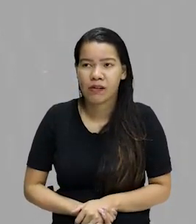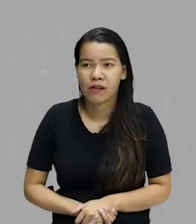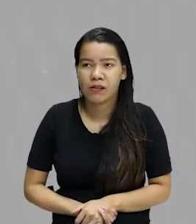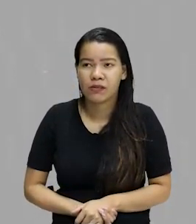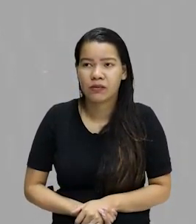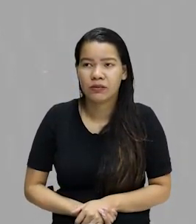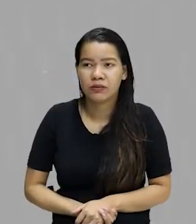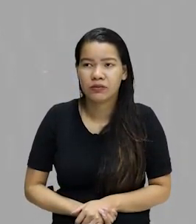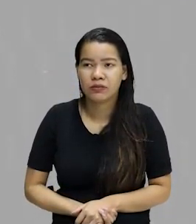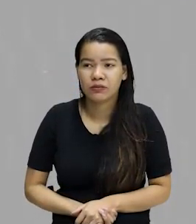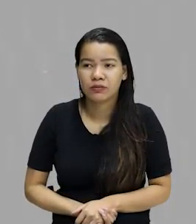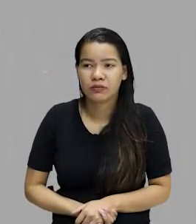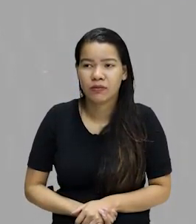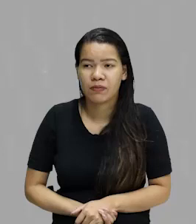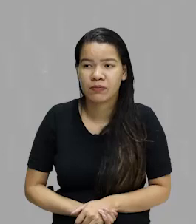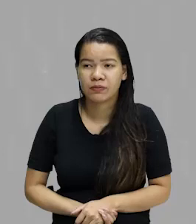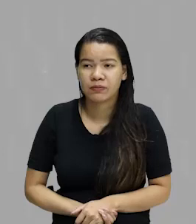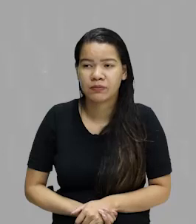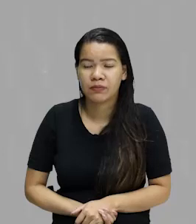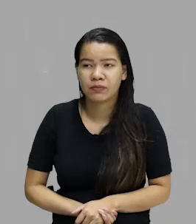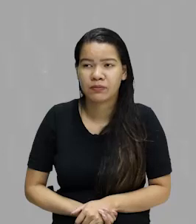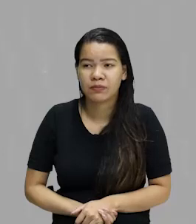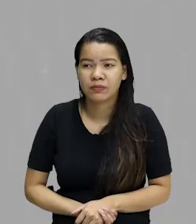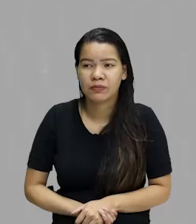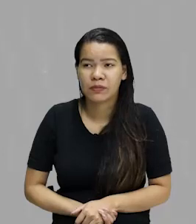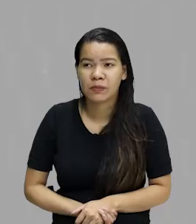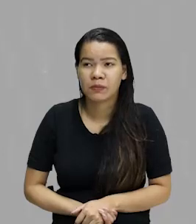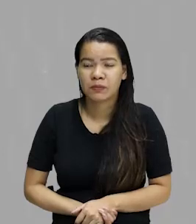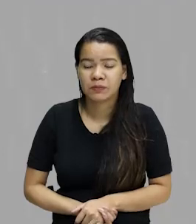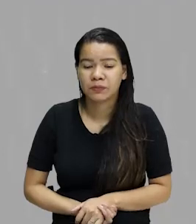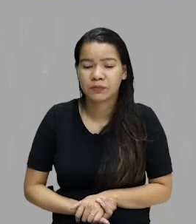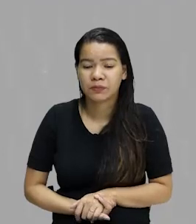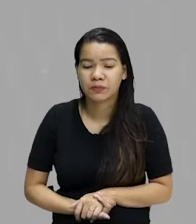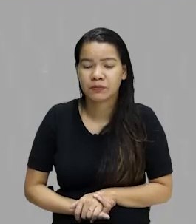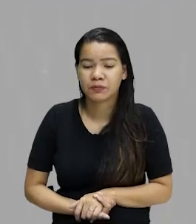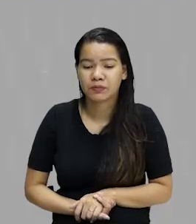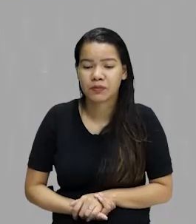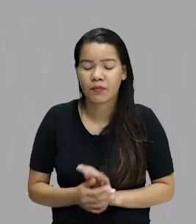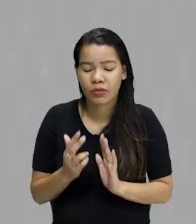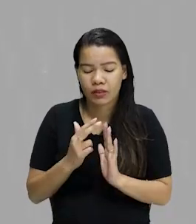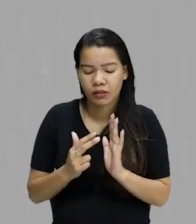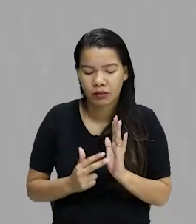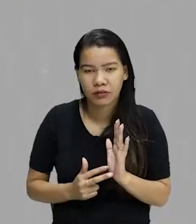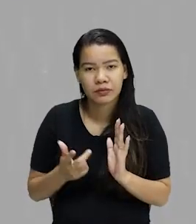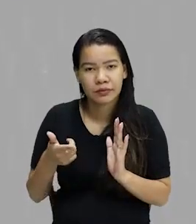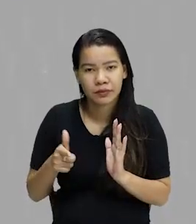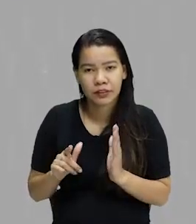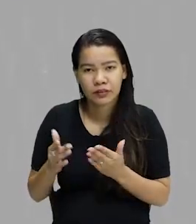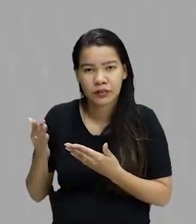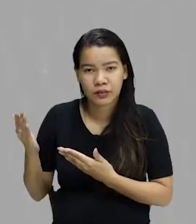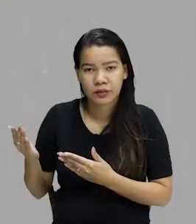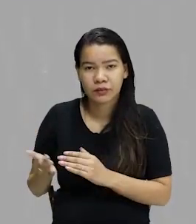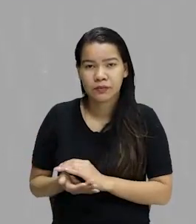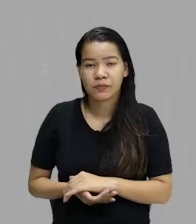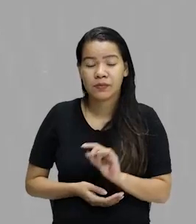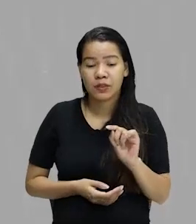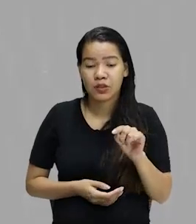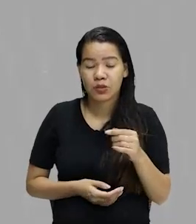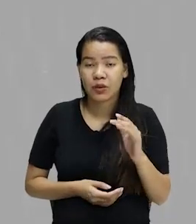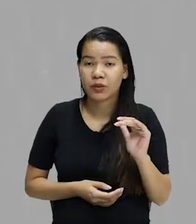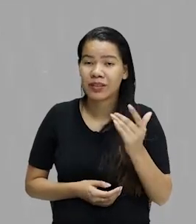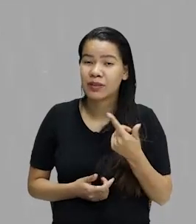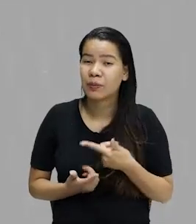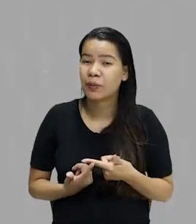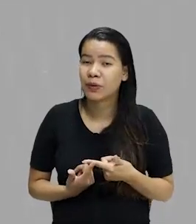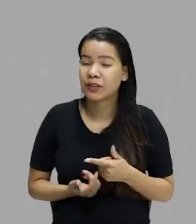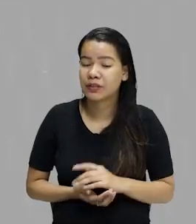começaram a arder de maneira insuportável. Saí correndo à procura de uma janela aberta para poder voltar a respirar. Isso aconteceu por